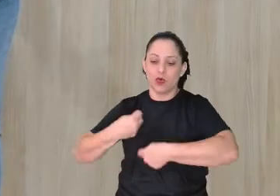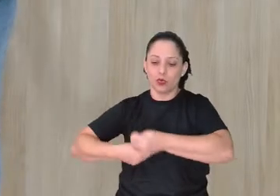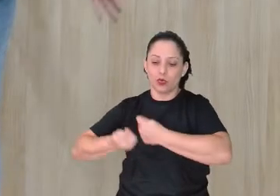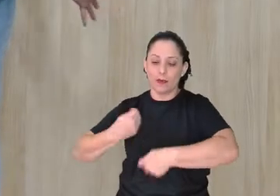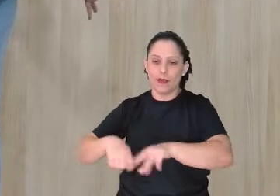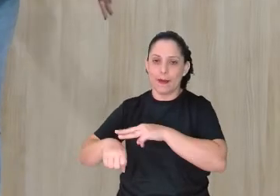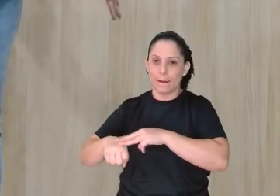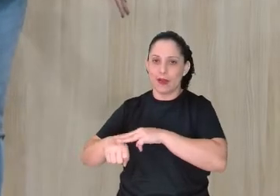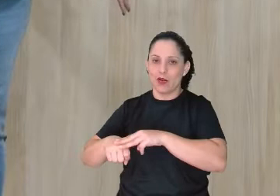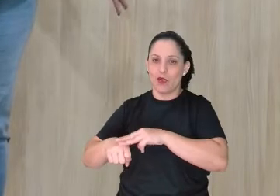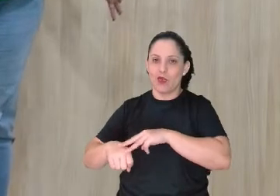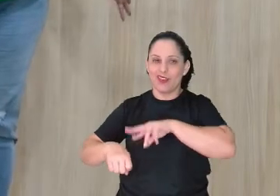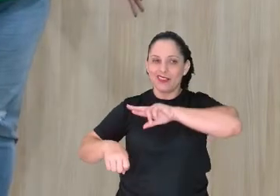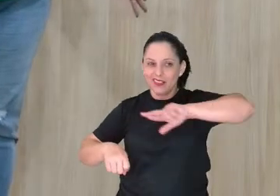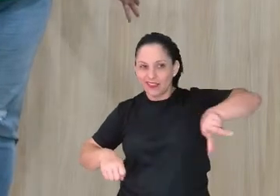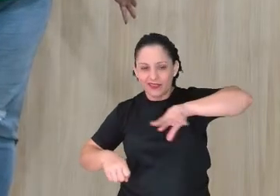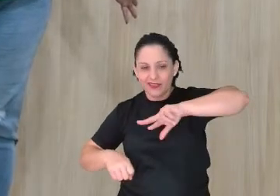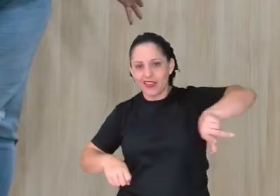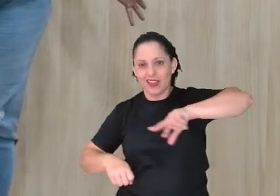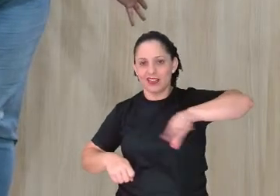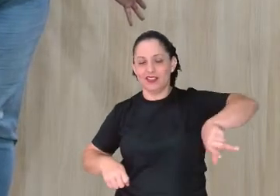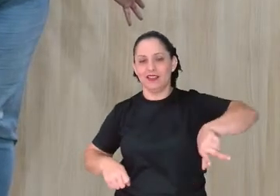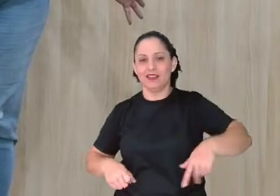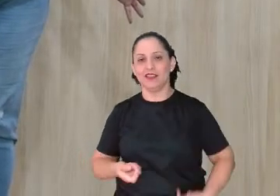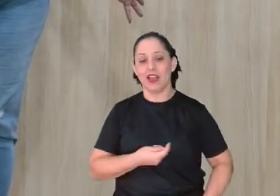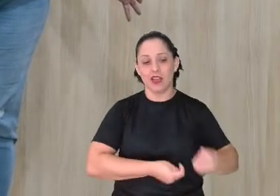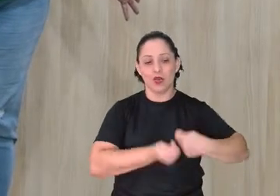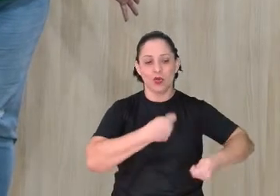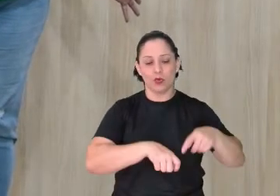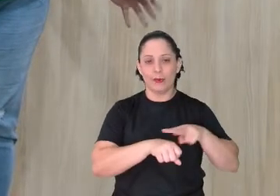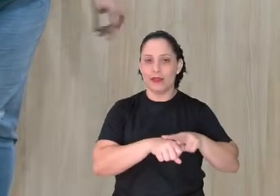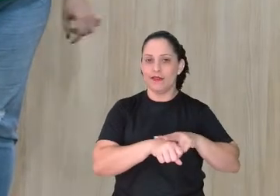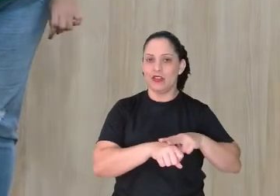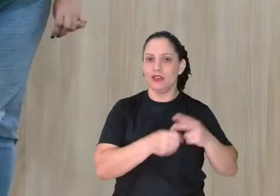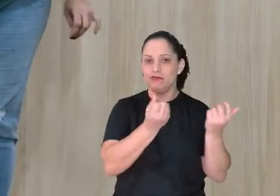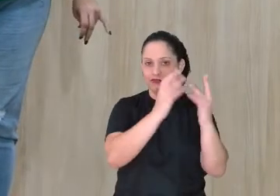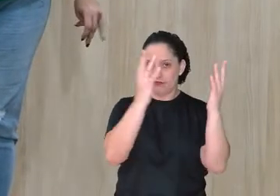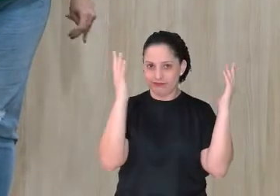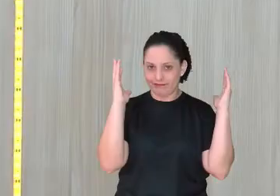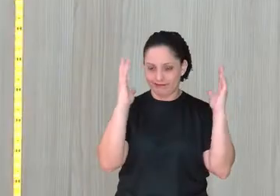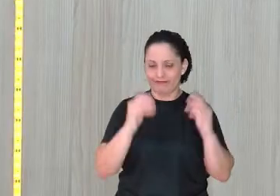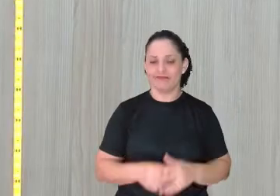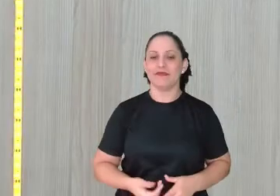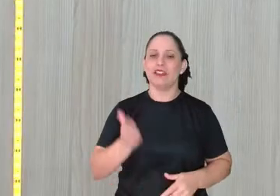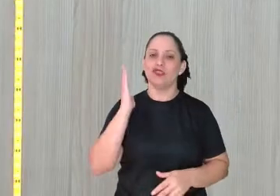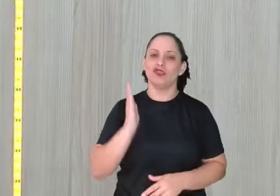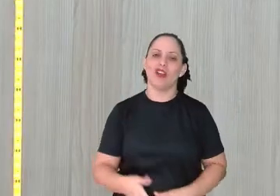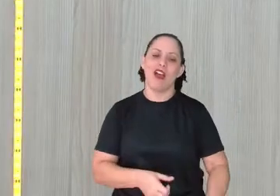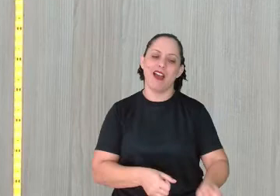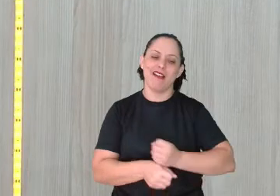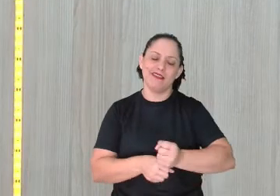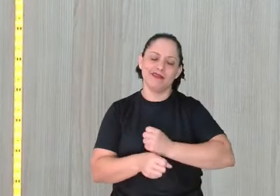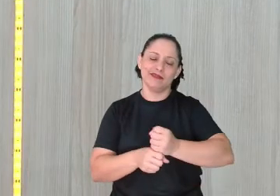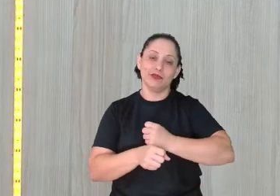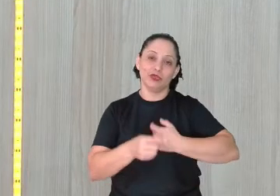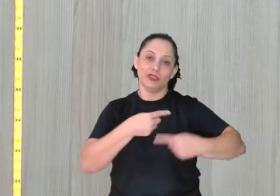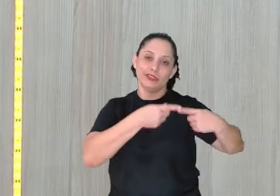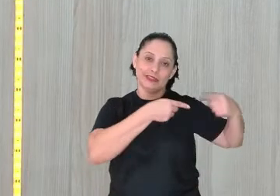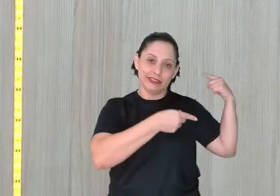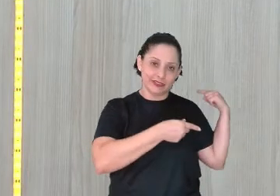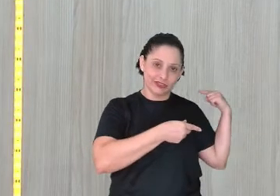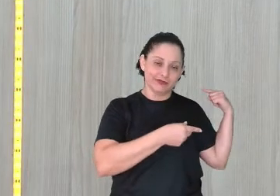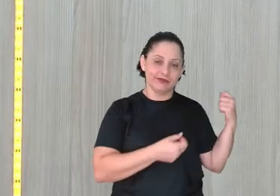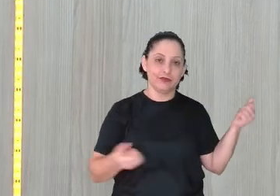completamente contrária à ideia da economia verde. É o que a gente, por muitas décadas utilizou, né? E